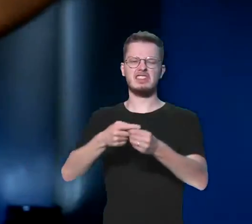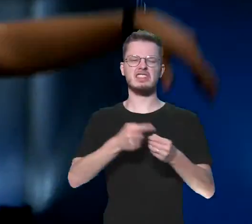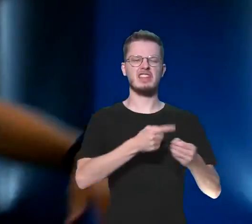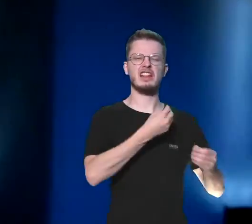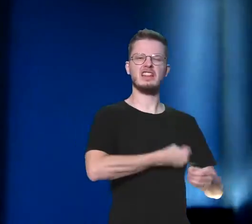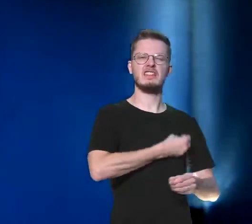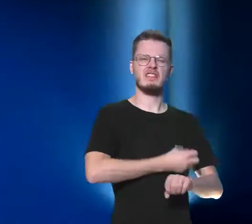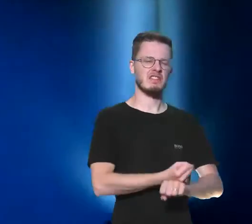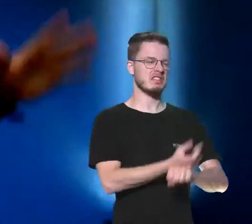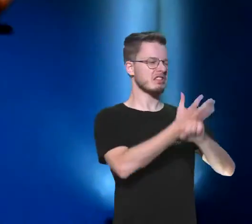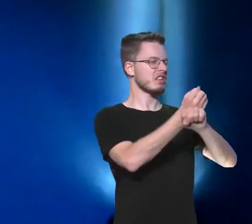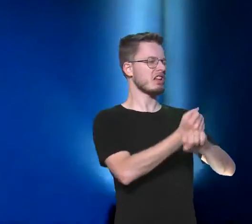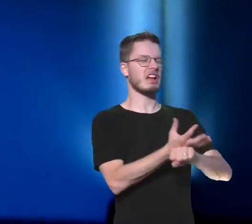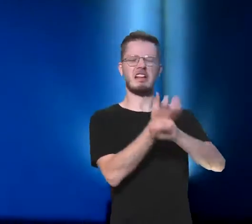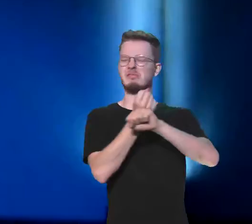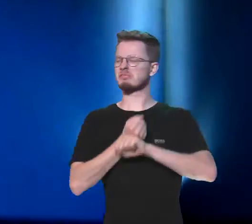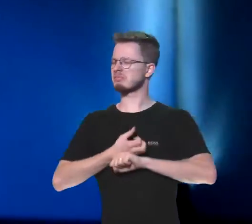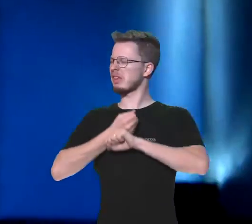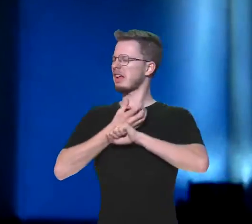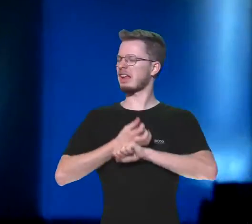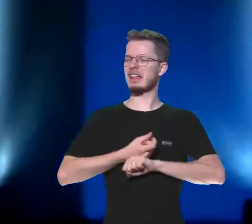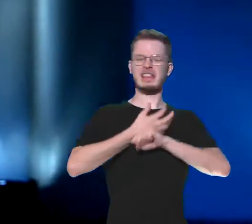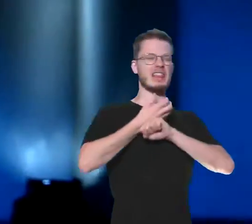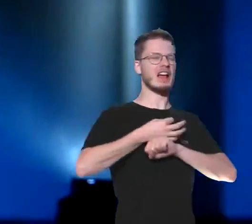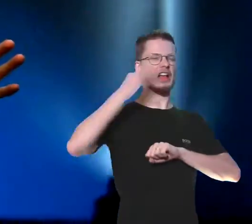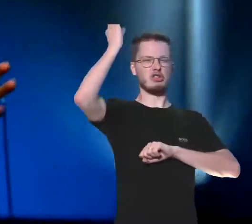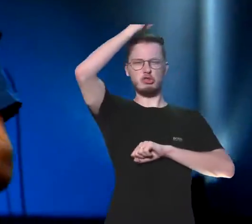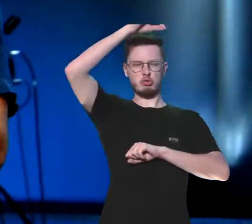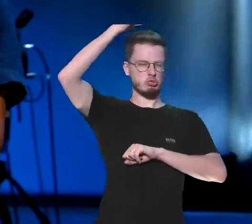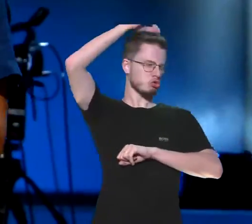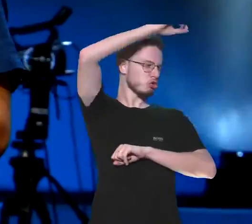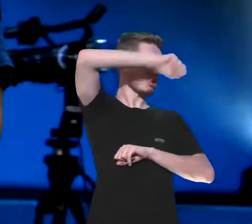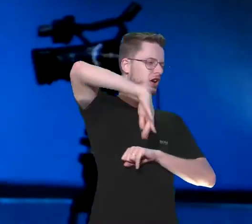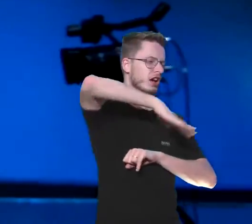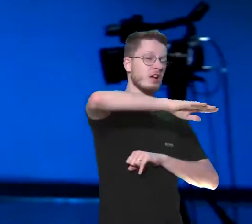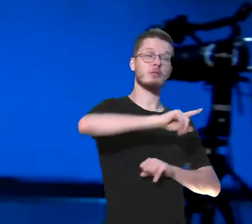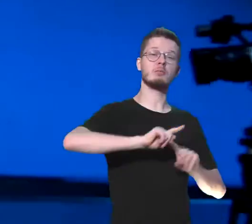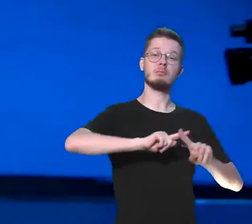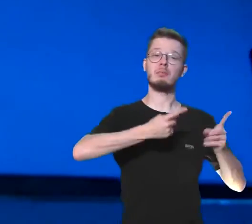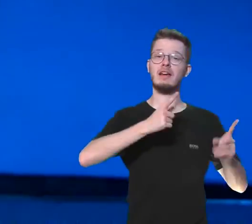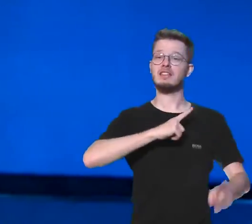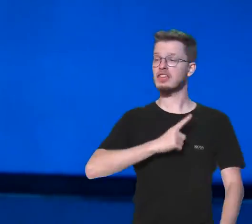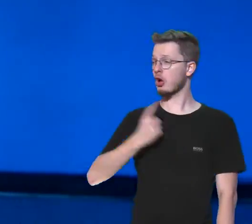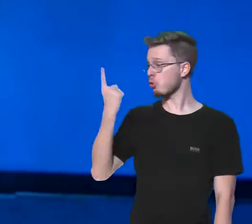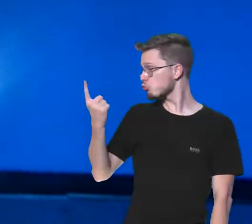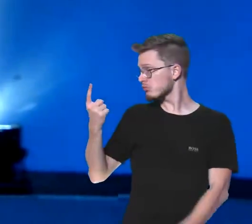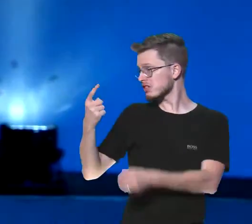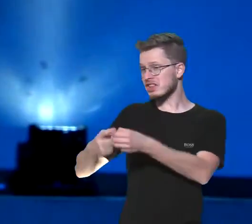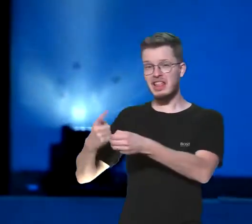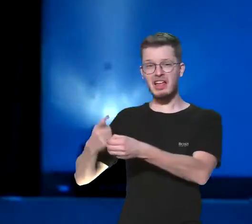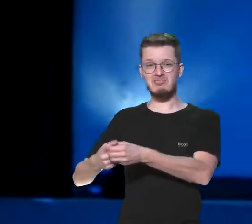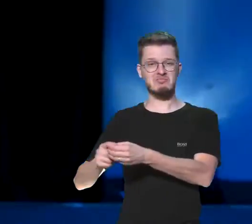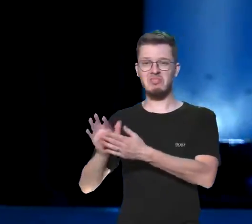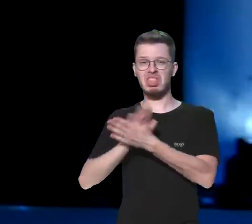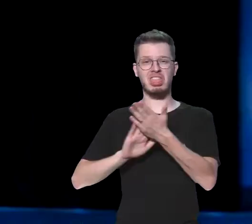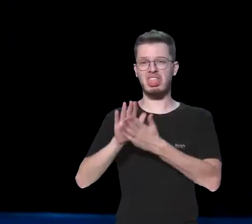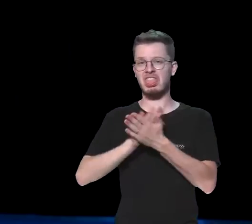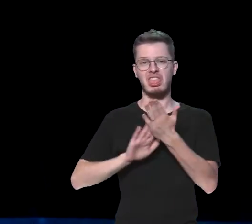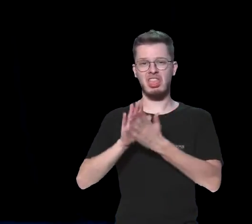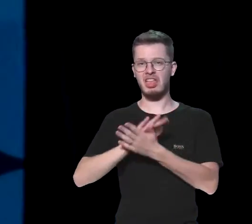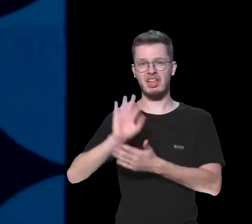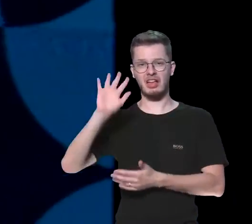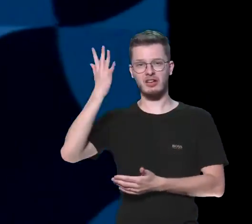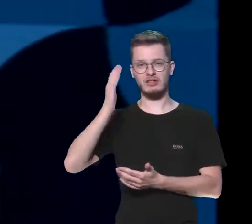Espírito Santo caindo, a glória de Deus sendo revelada. Mas tinha uma cidade que nada estava acontecendo. E o pessoal